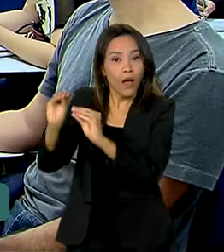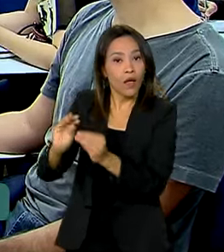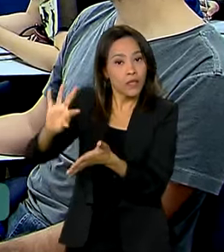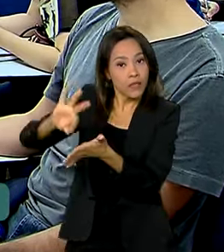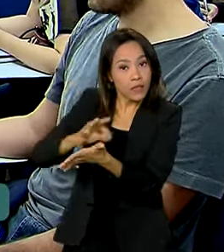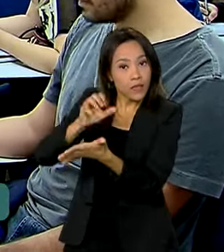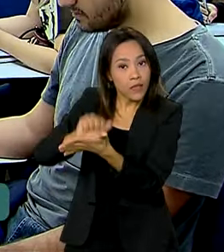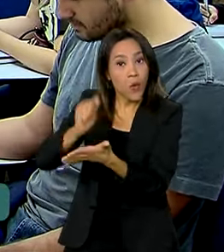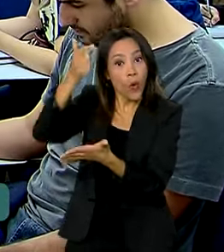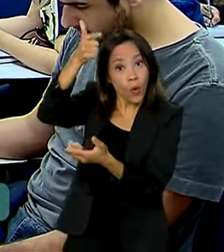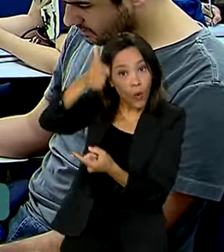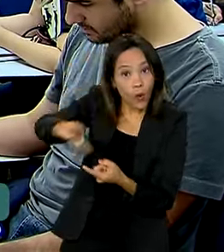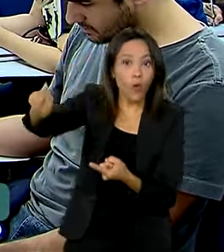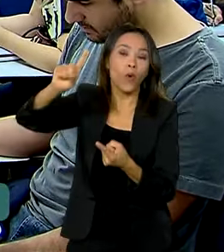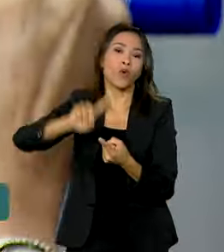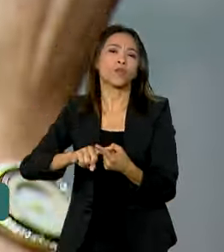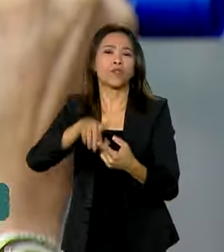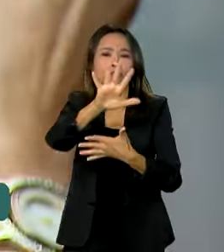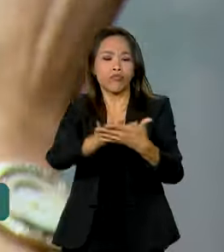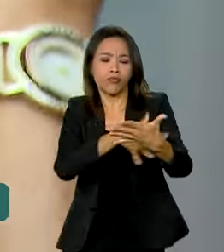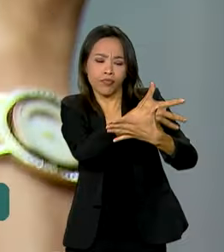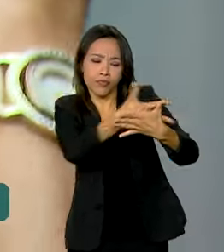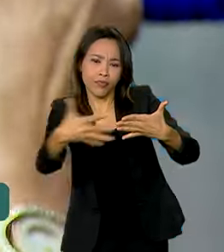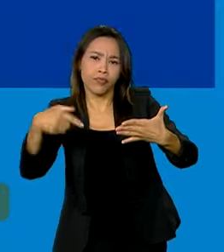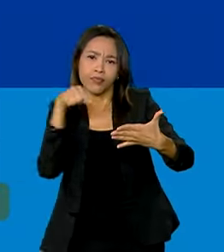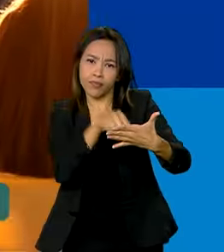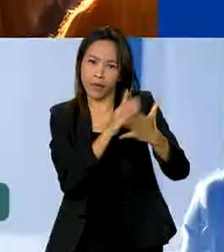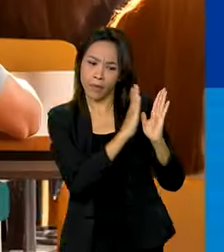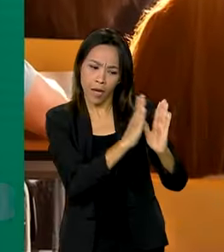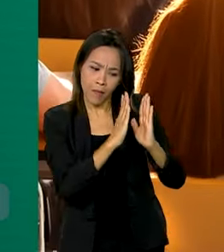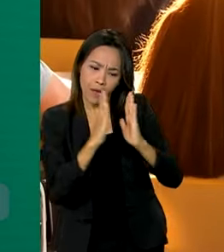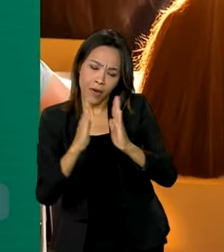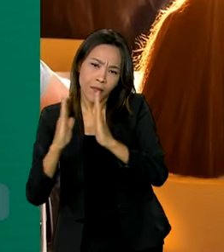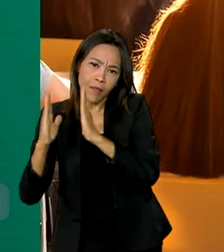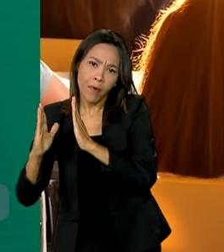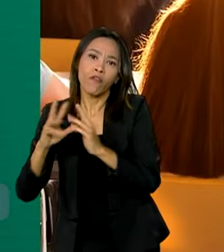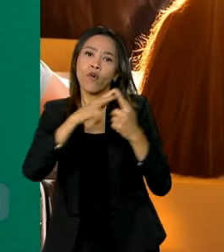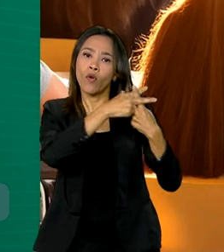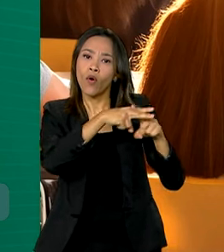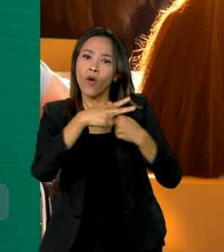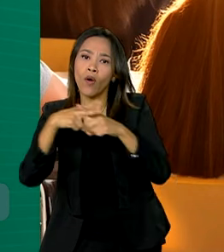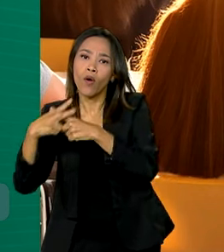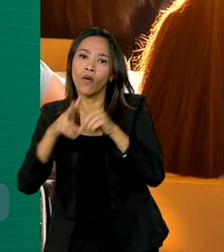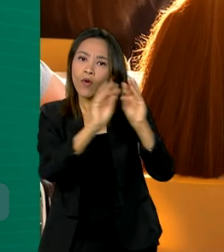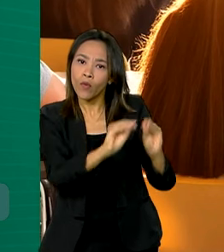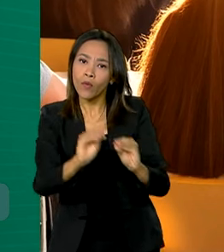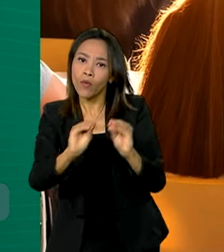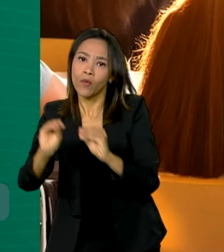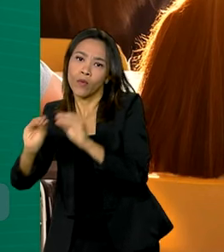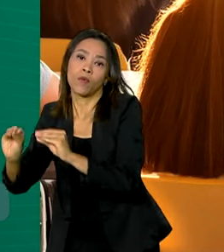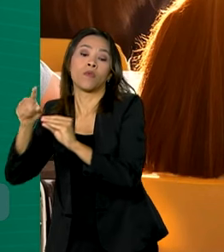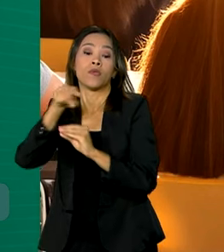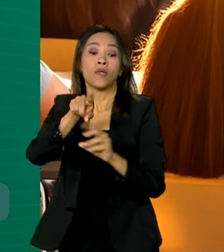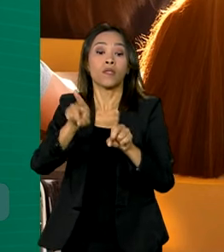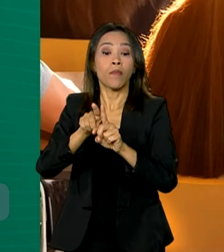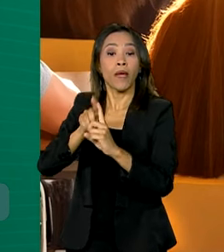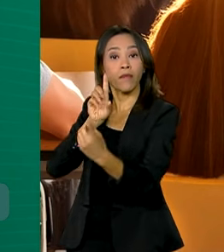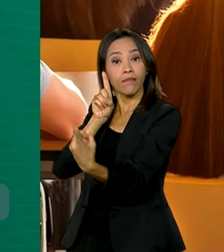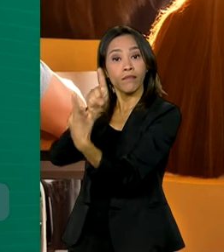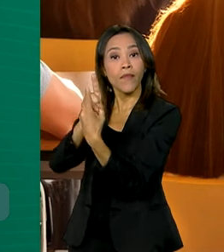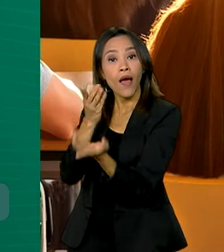datas que fazem parte do cronograma do exame também foram ajustadas as solicitações de atendimento